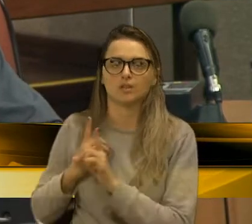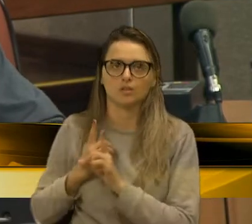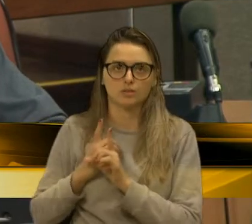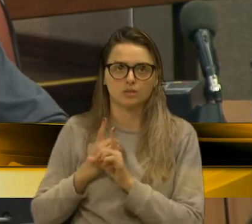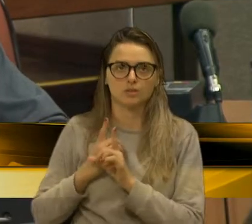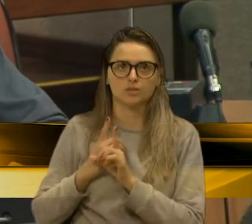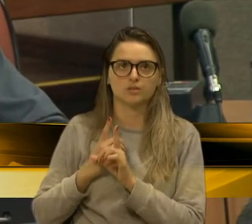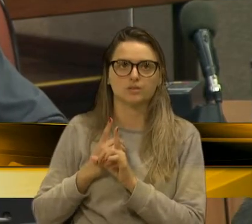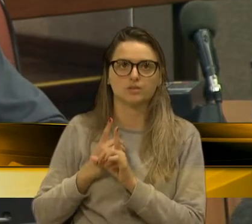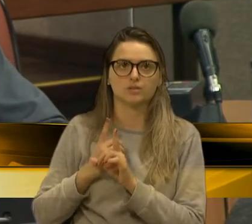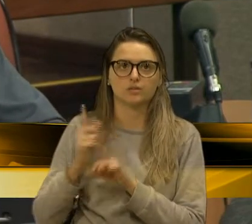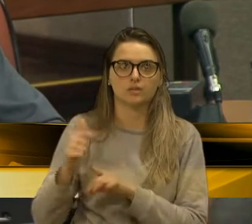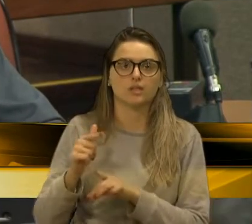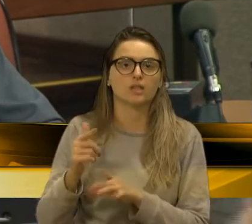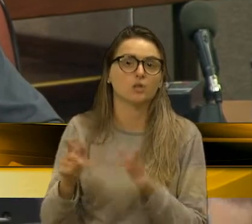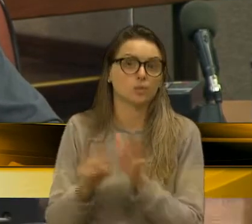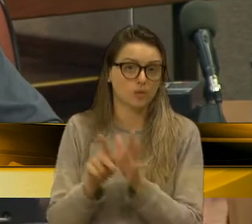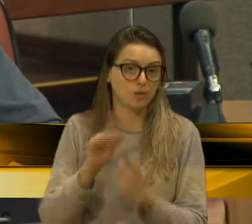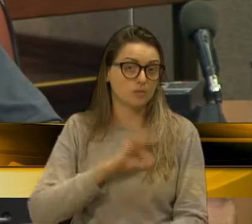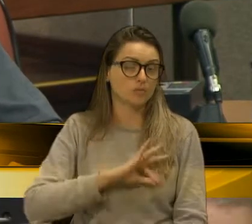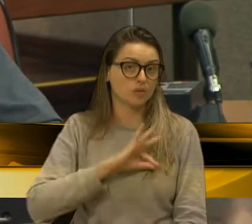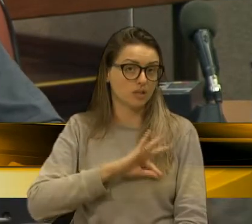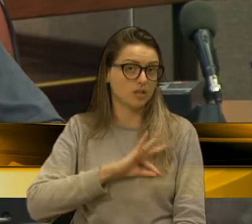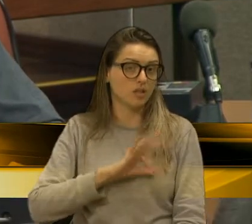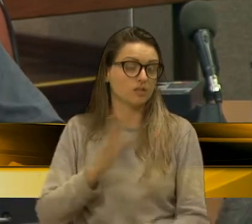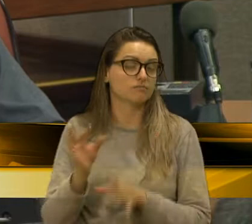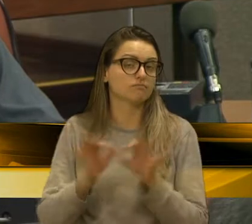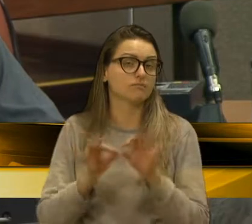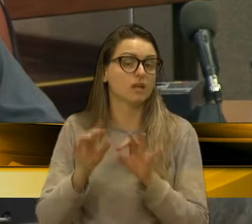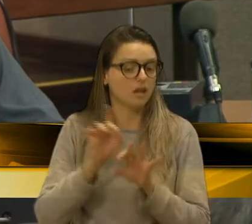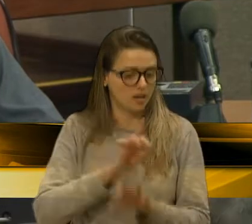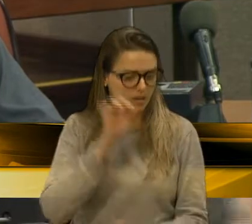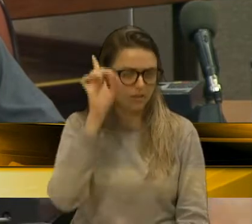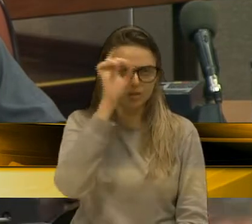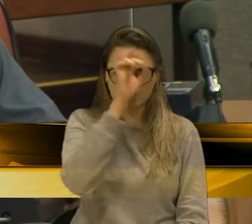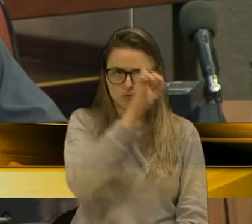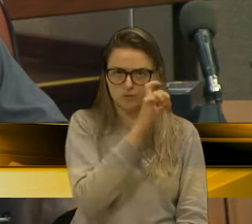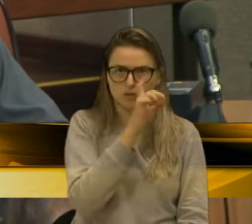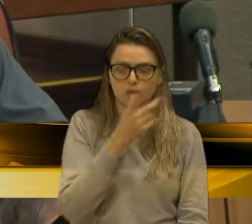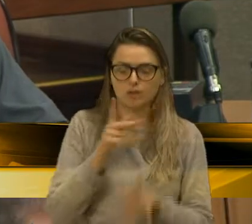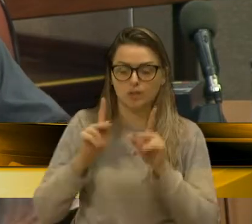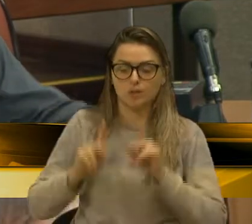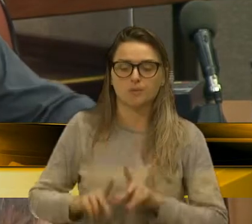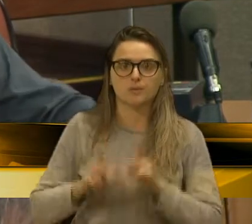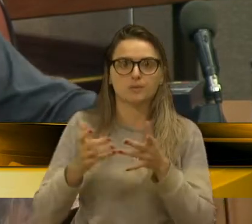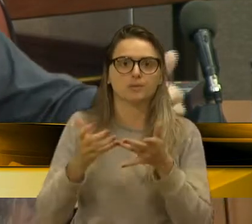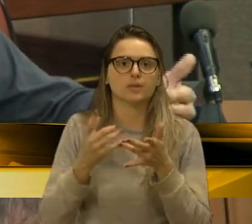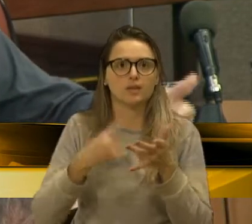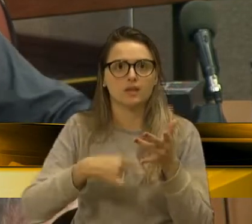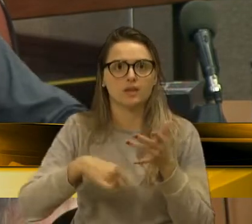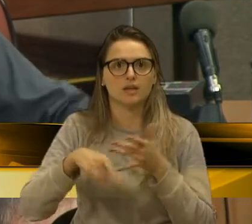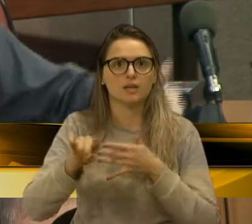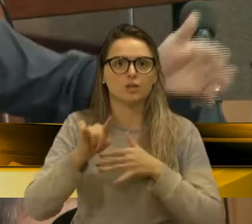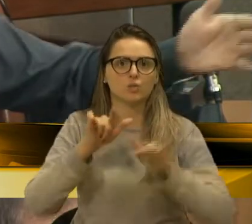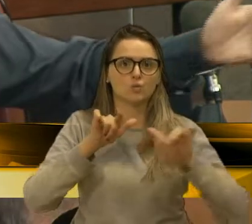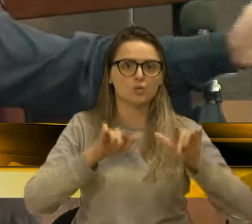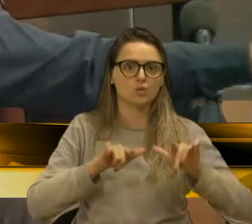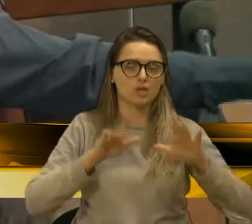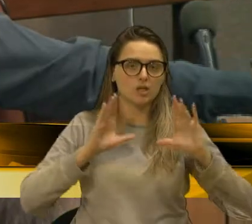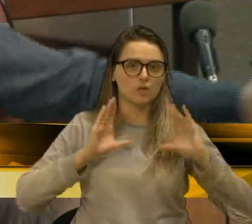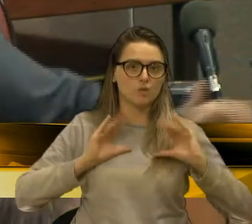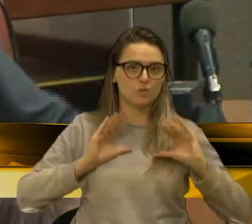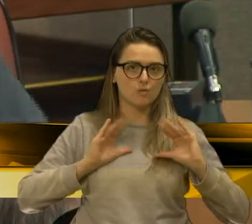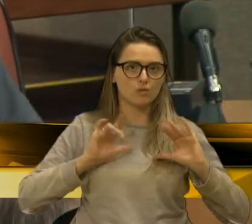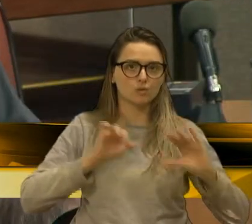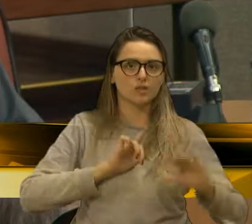eles ganham um adicional no seu salário. Porque é difícil, vereador Bandeira, uma pessoa querer se deslocar do seu conforto, que tem talvez uma